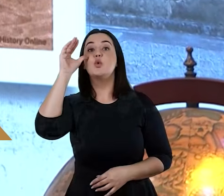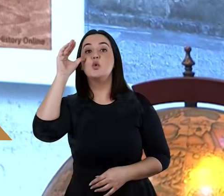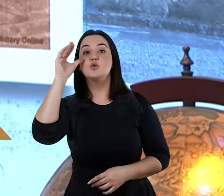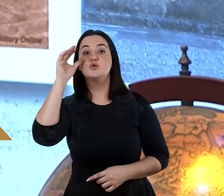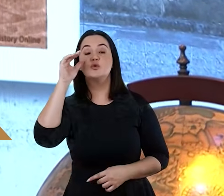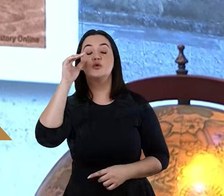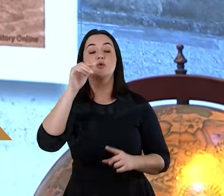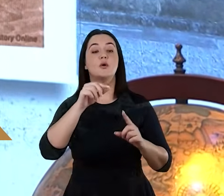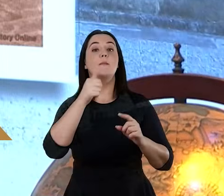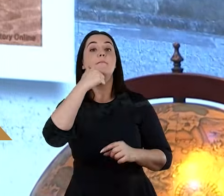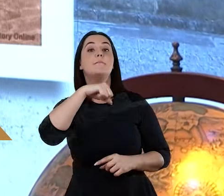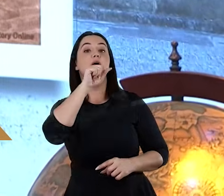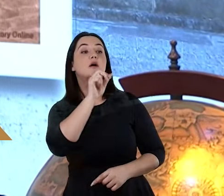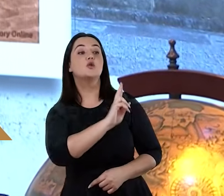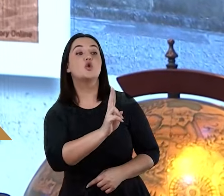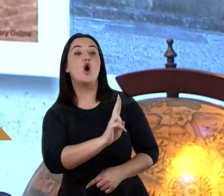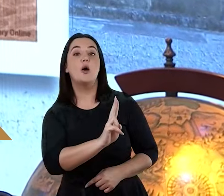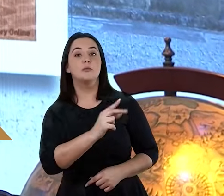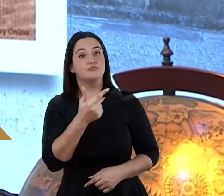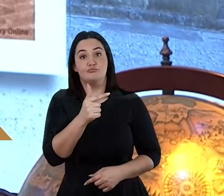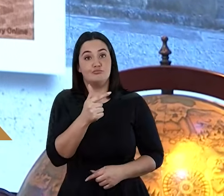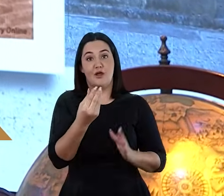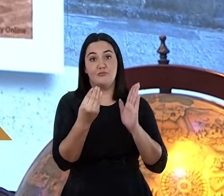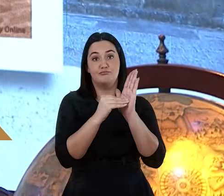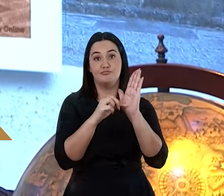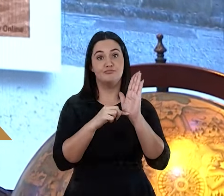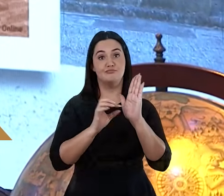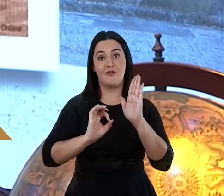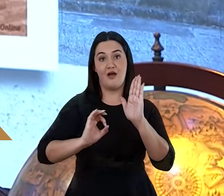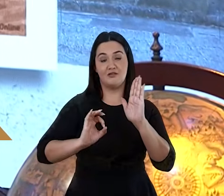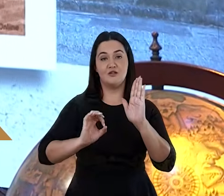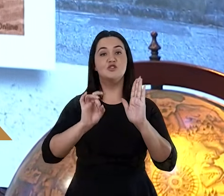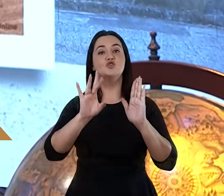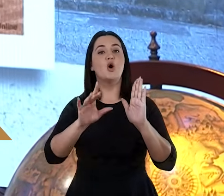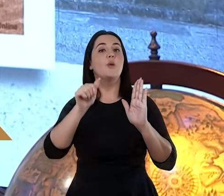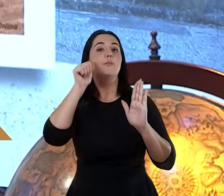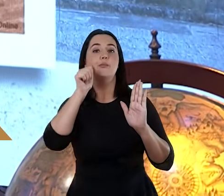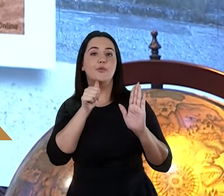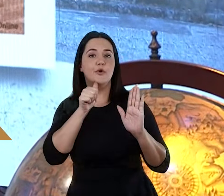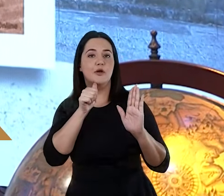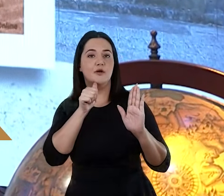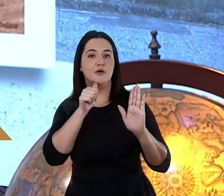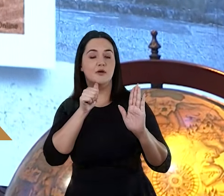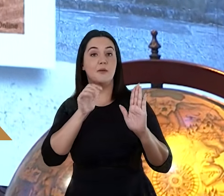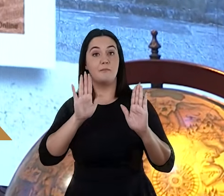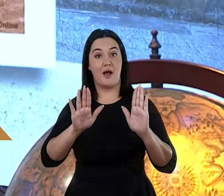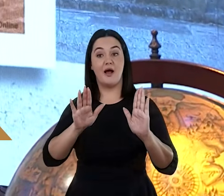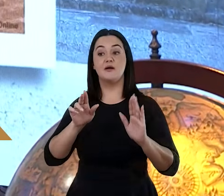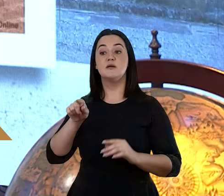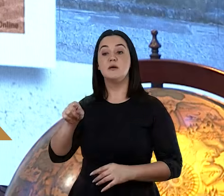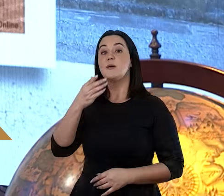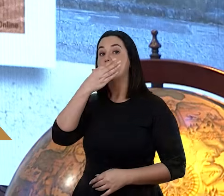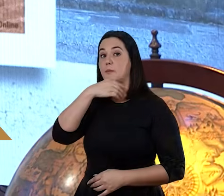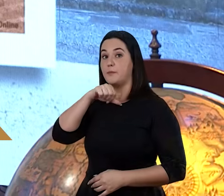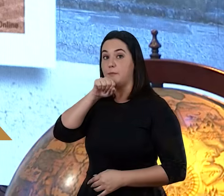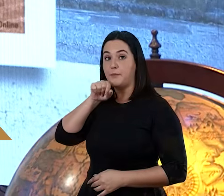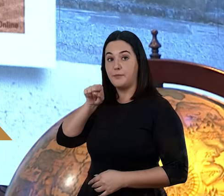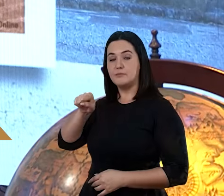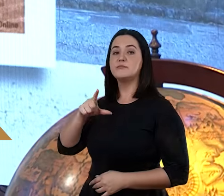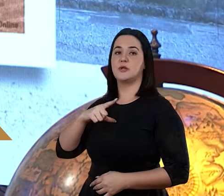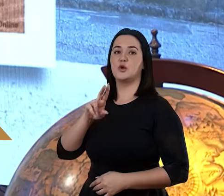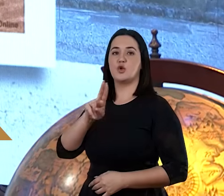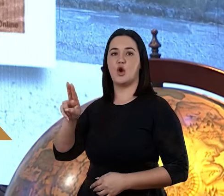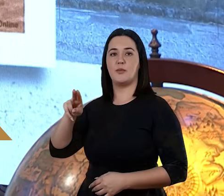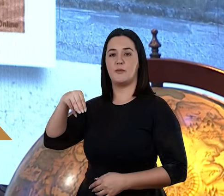que o nome da mãe de Sansão não é mencionado no texto bíblico. Fala-se apenas uma mulher. Agora, o seu pai sim tem o